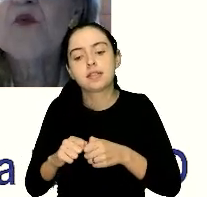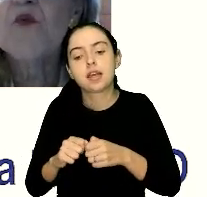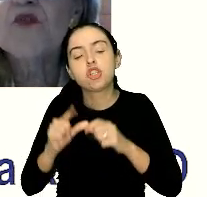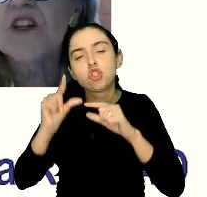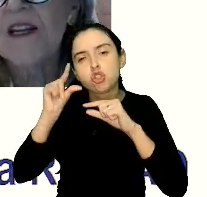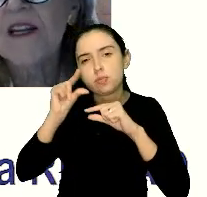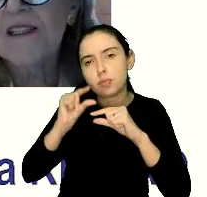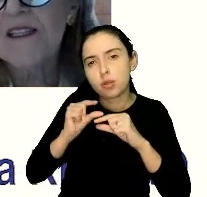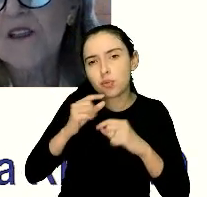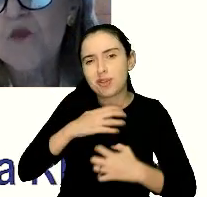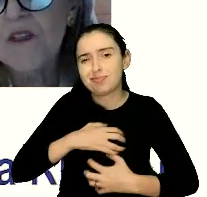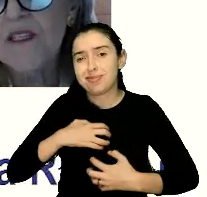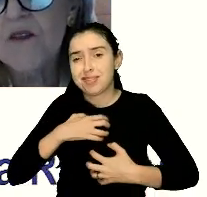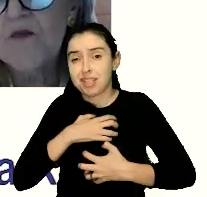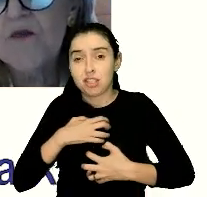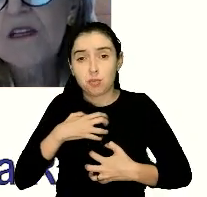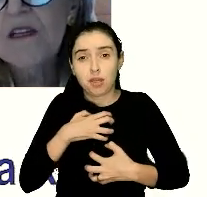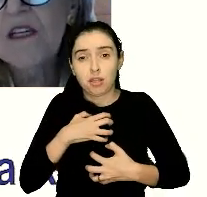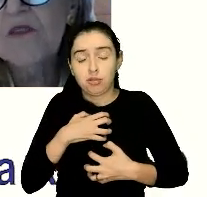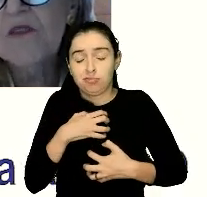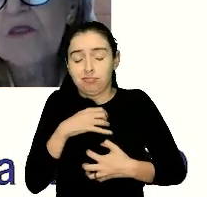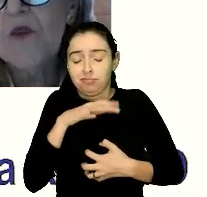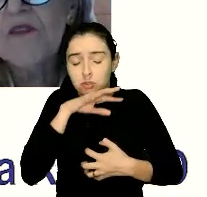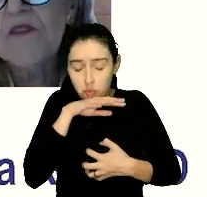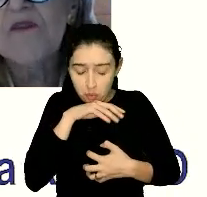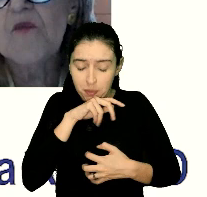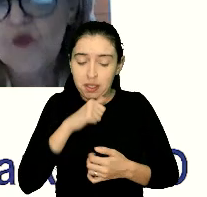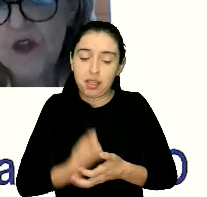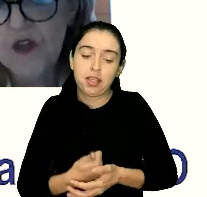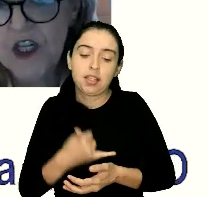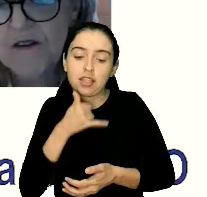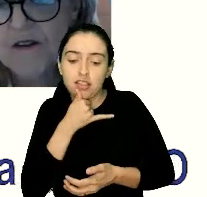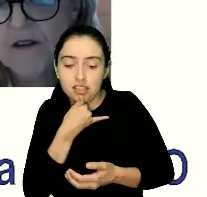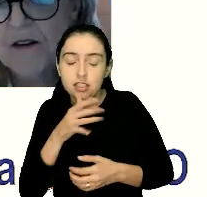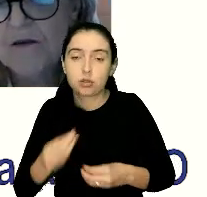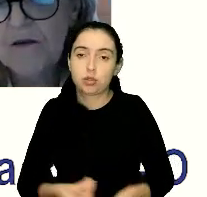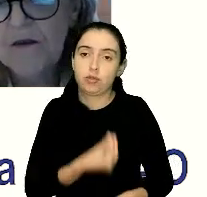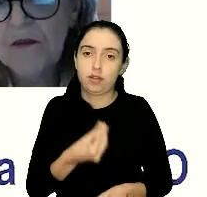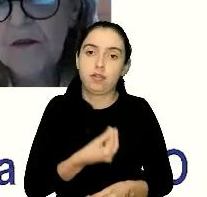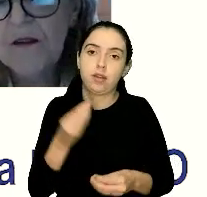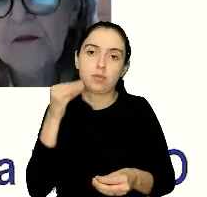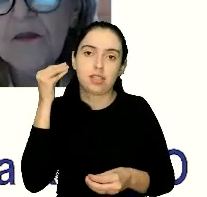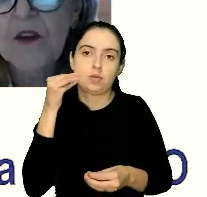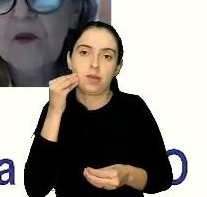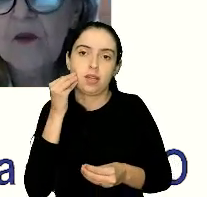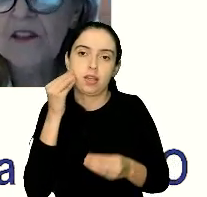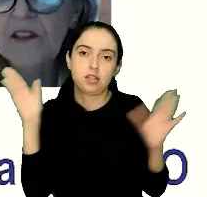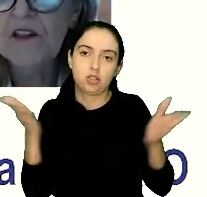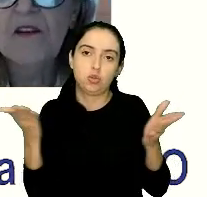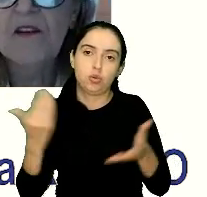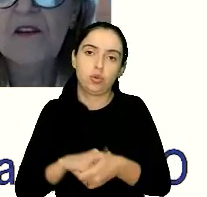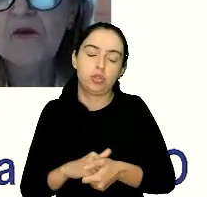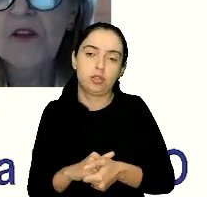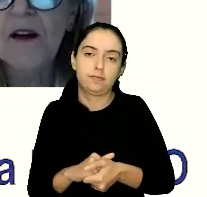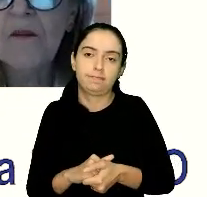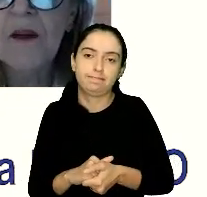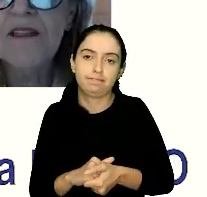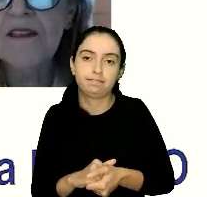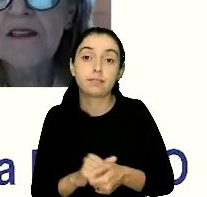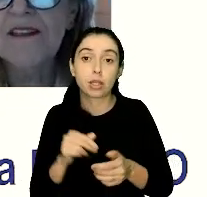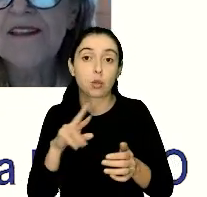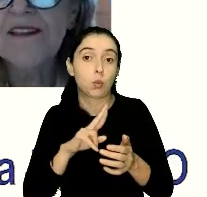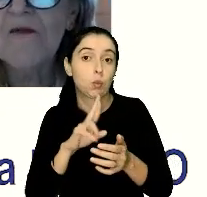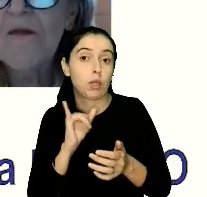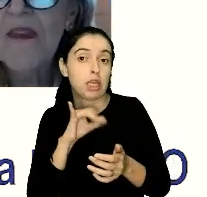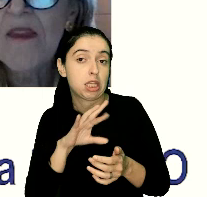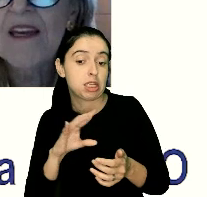as angústias dessa situação que nós vivemos hoje? Né? Então, a Iris vai anotar